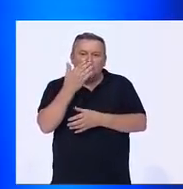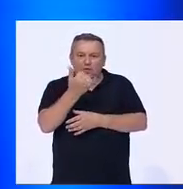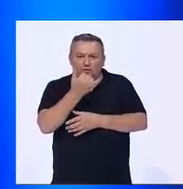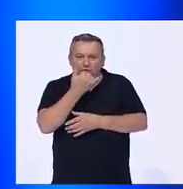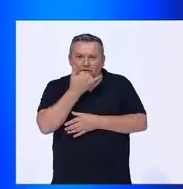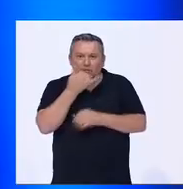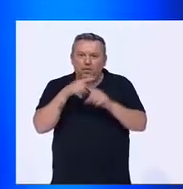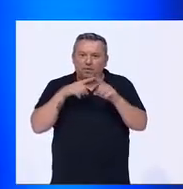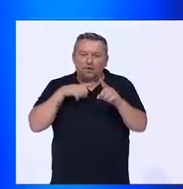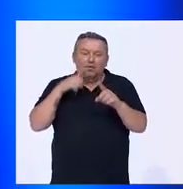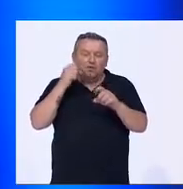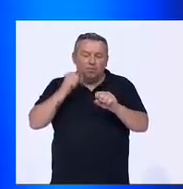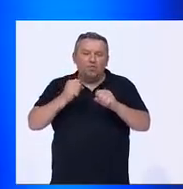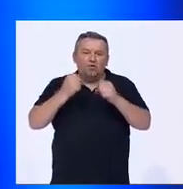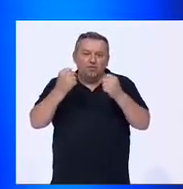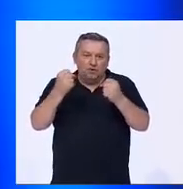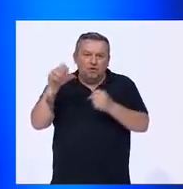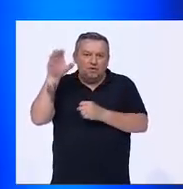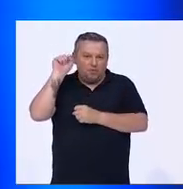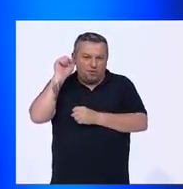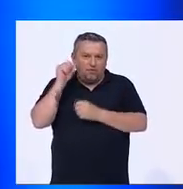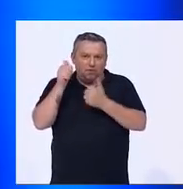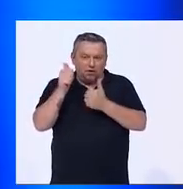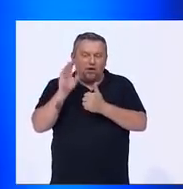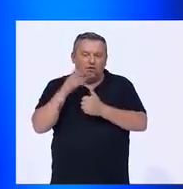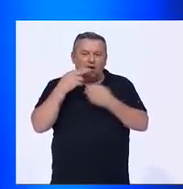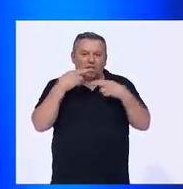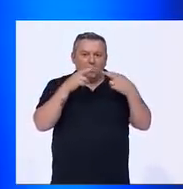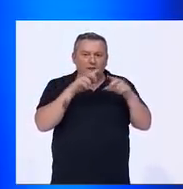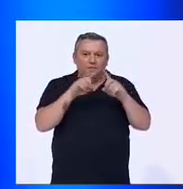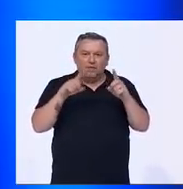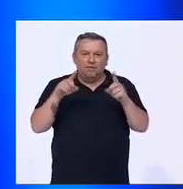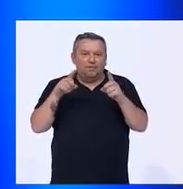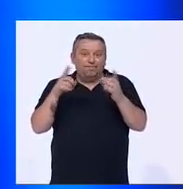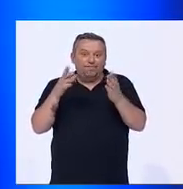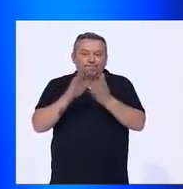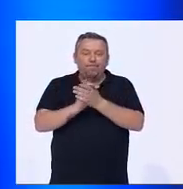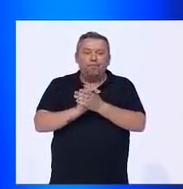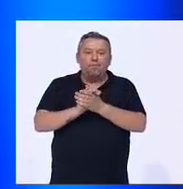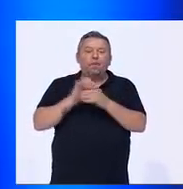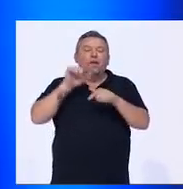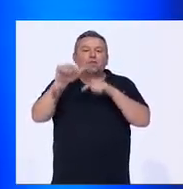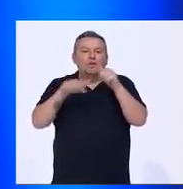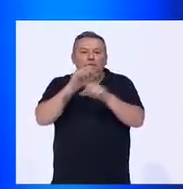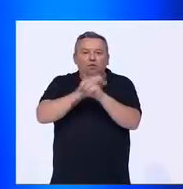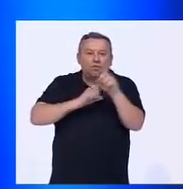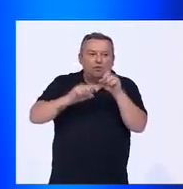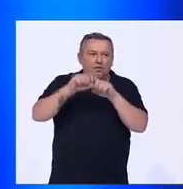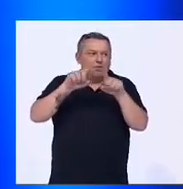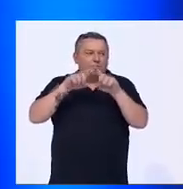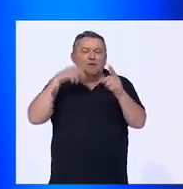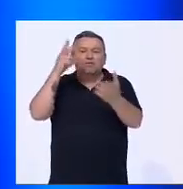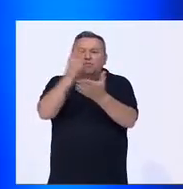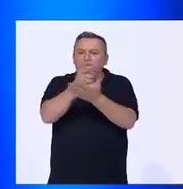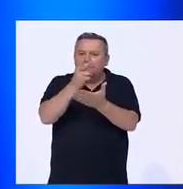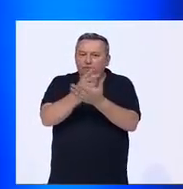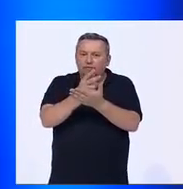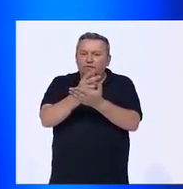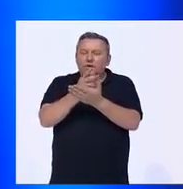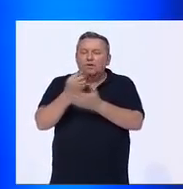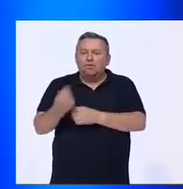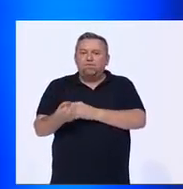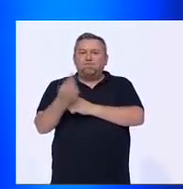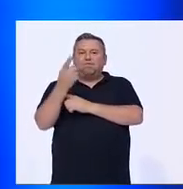organização social para ensinar as pessoas a doação para trabalho social. E ele tem uma meta que eu fiquei impressionada.